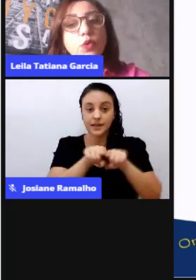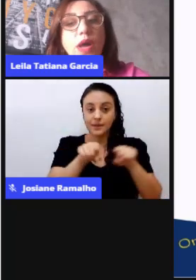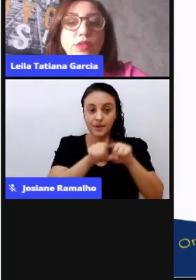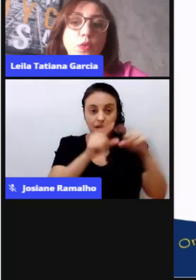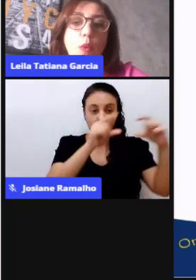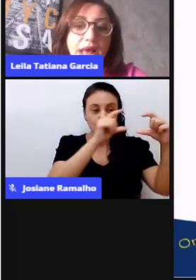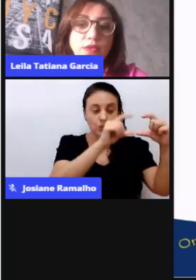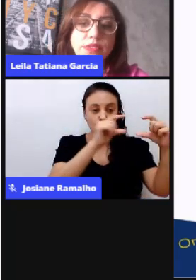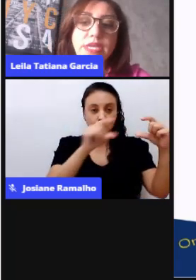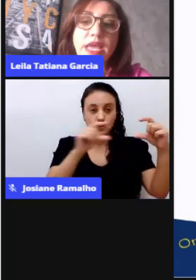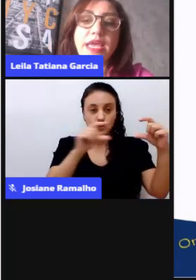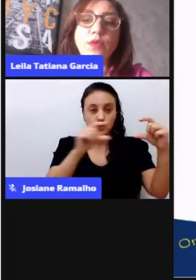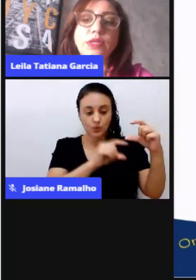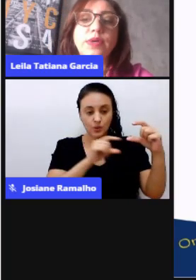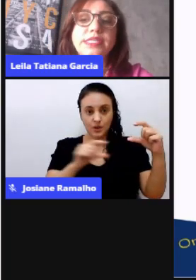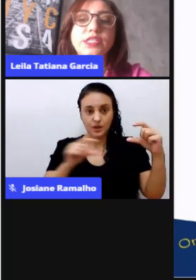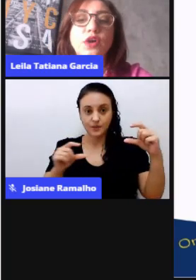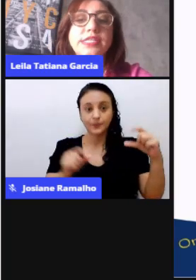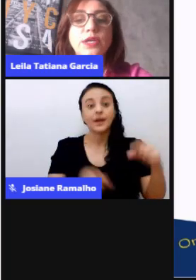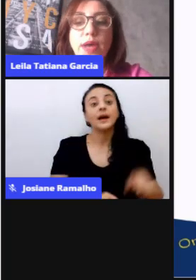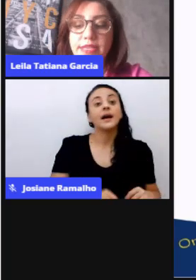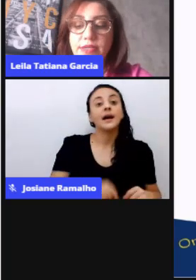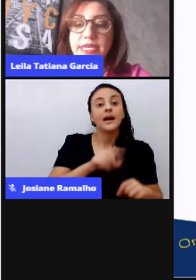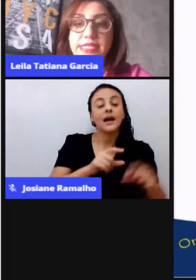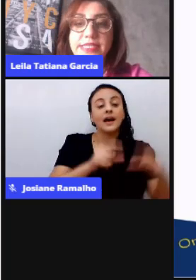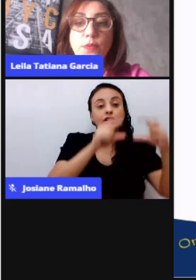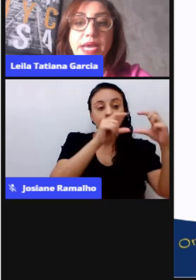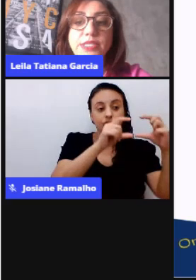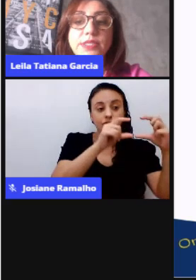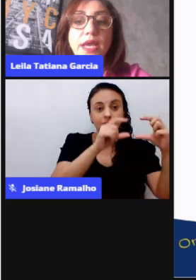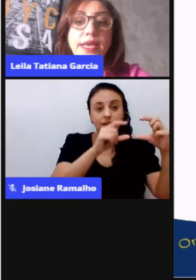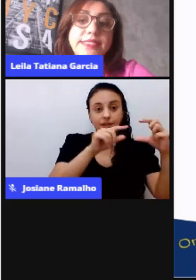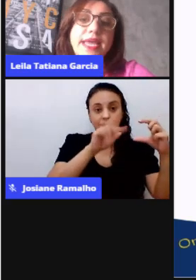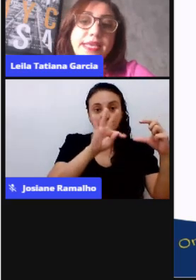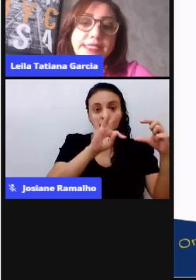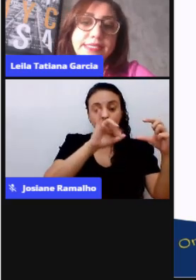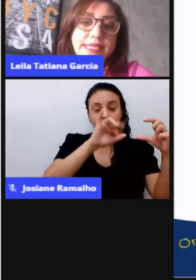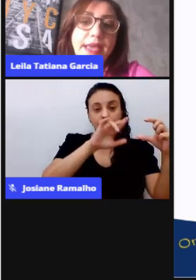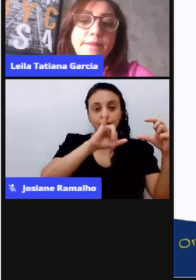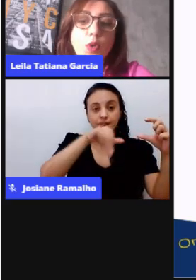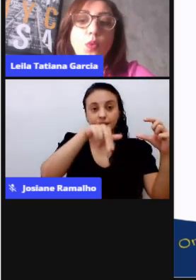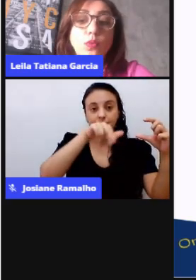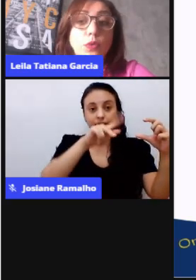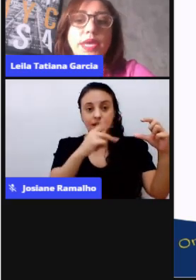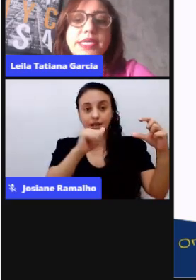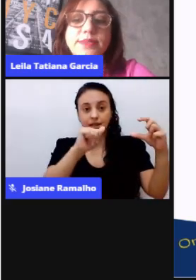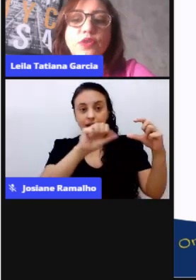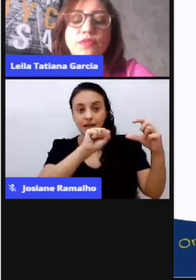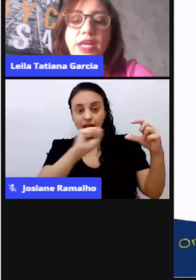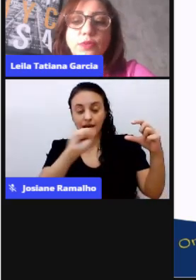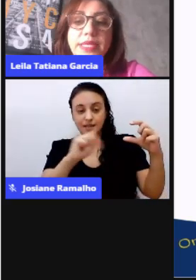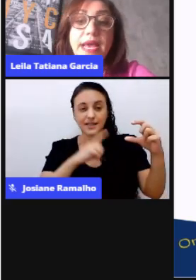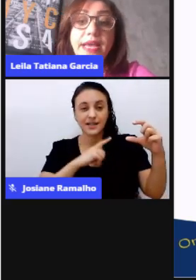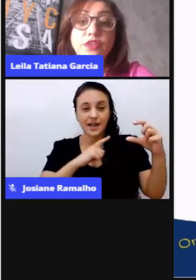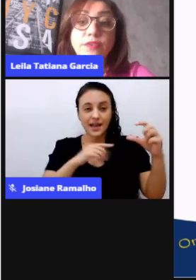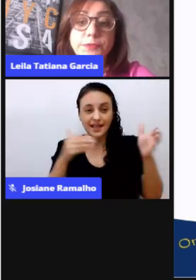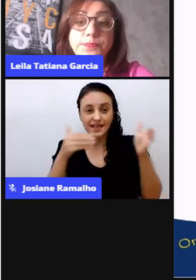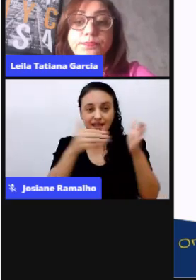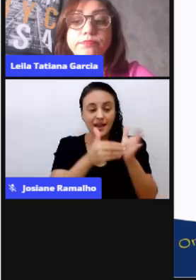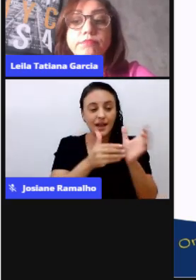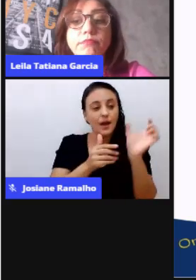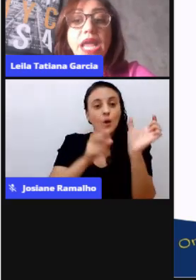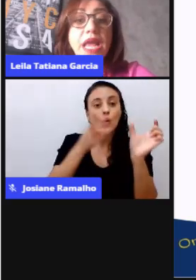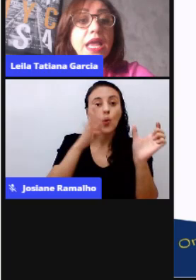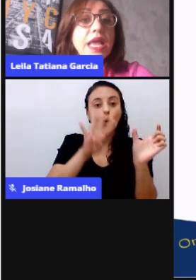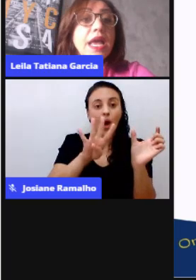têm no máximo 4 quadros, enquanto que as histórias em quadrinhos, elas são mais extensas, né? Contam mesmo, de fato, uma